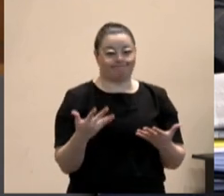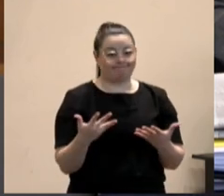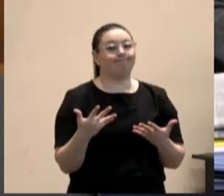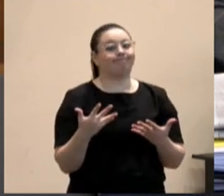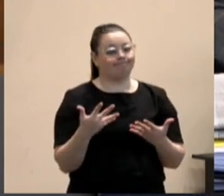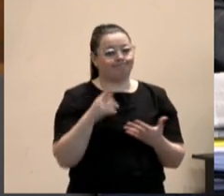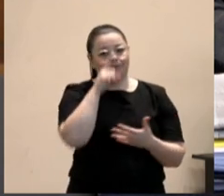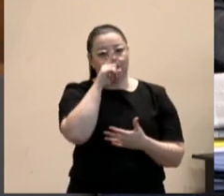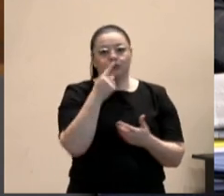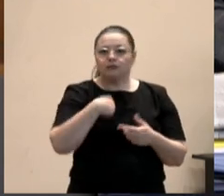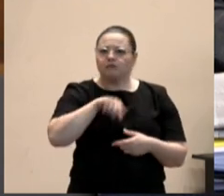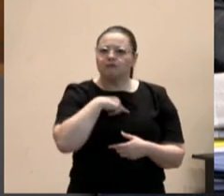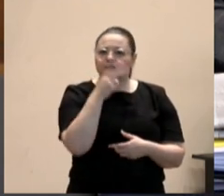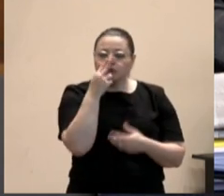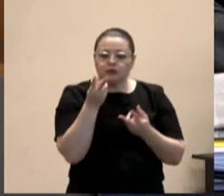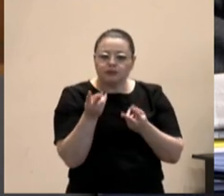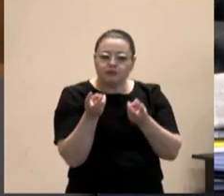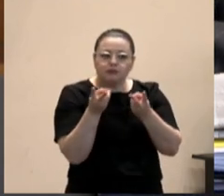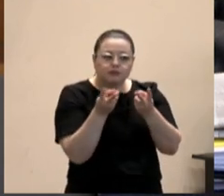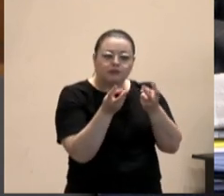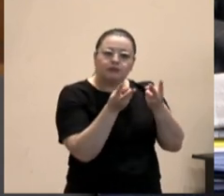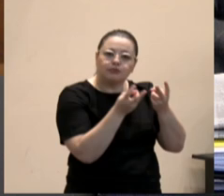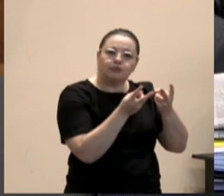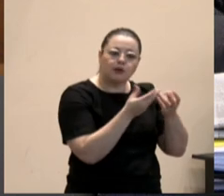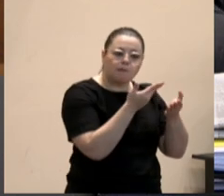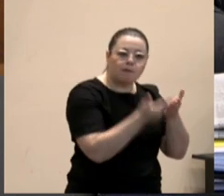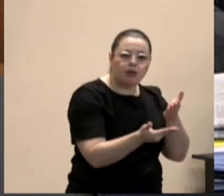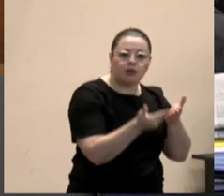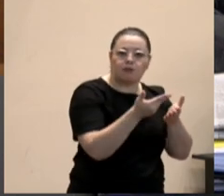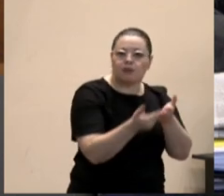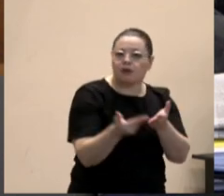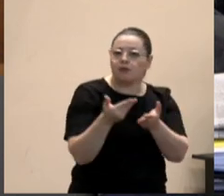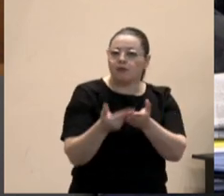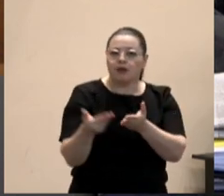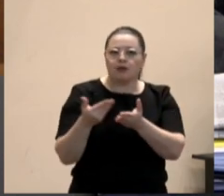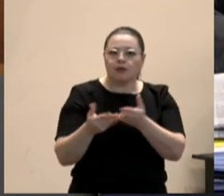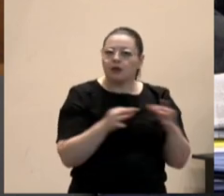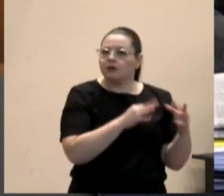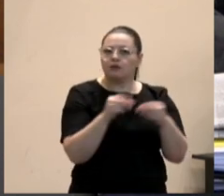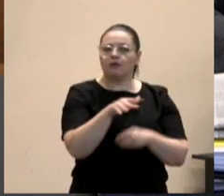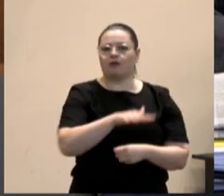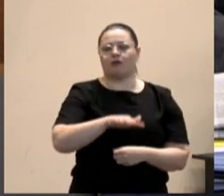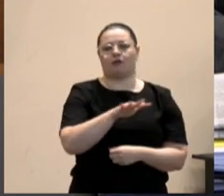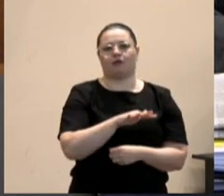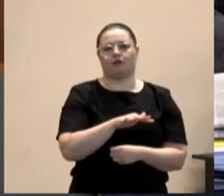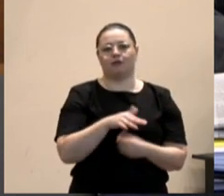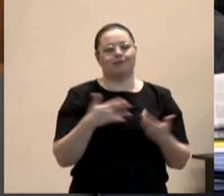acumulado de perdas. Né? E é preciso que a gente